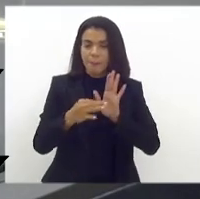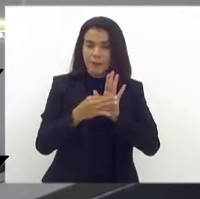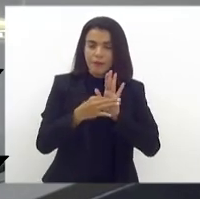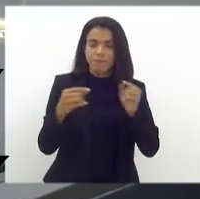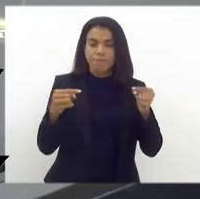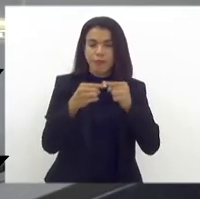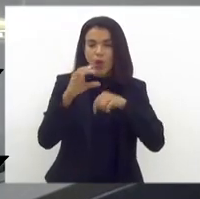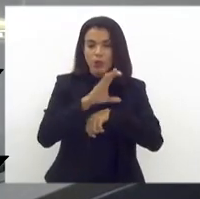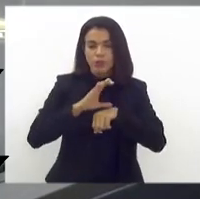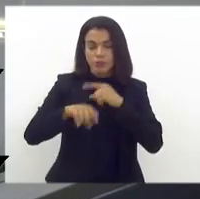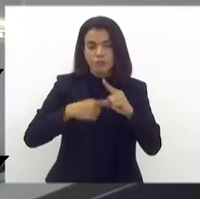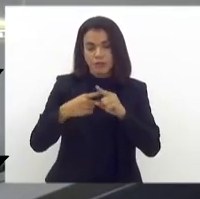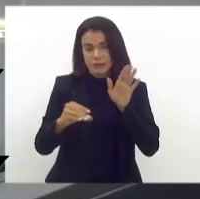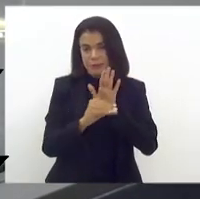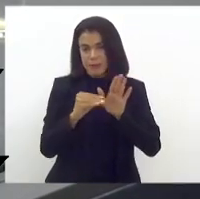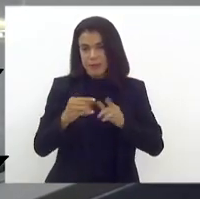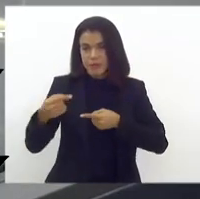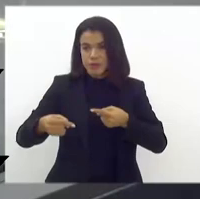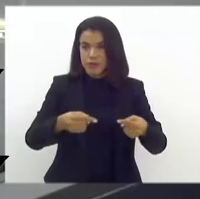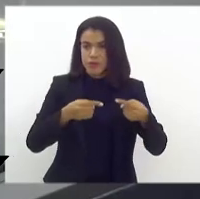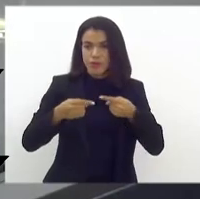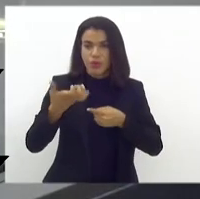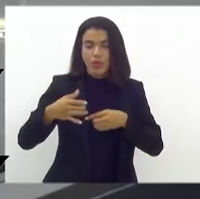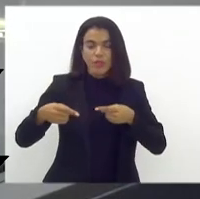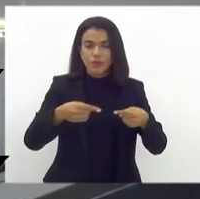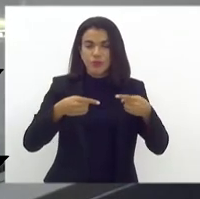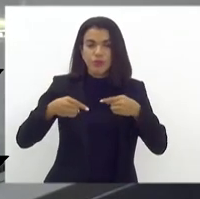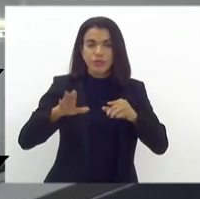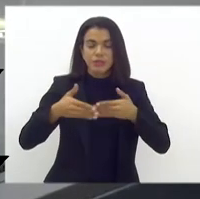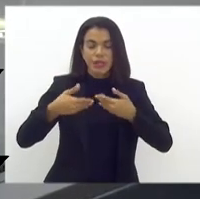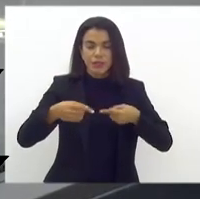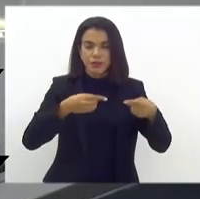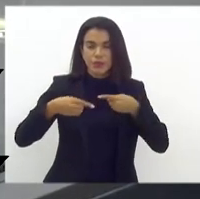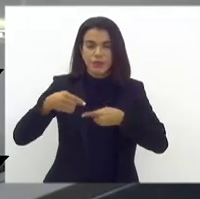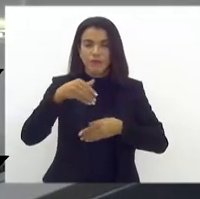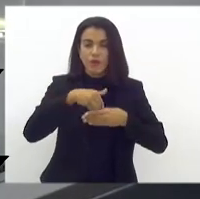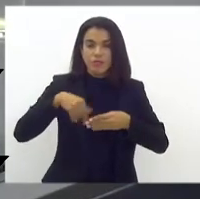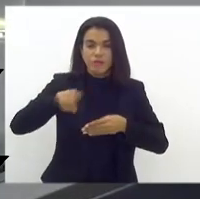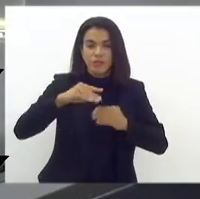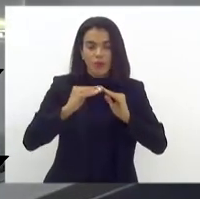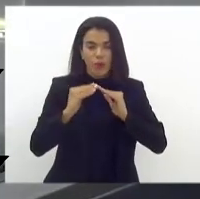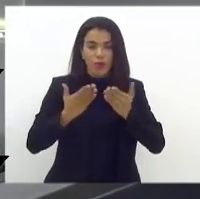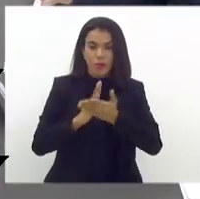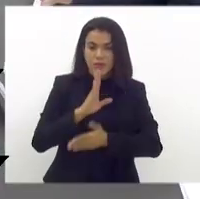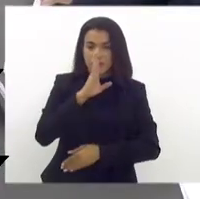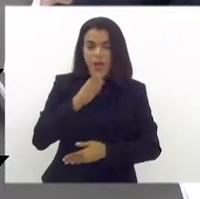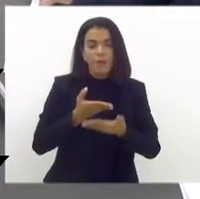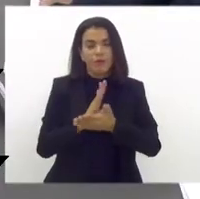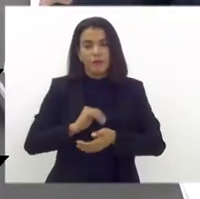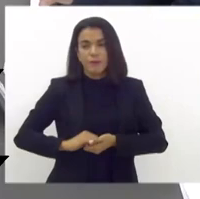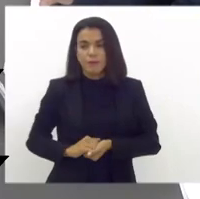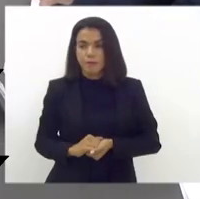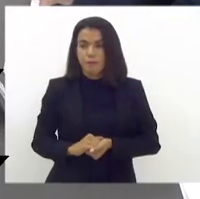constitucionalidade com emendas. Em discussão, não havendo quem queira discutir, encerrada a discussão, em votação, senhores que aprovam, permaneçam como estão,